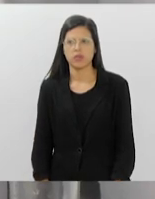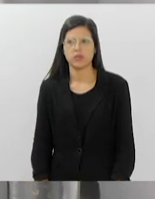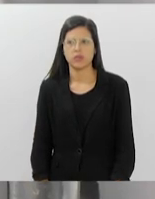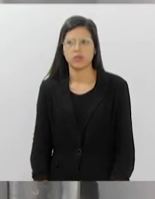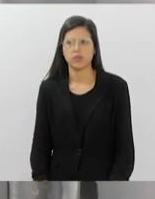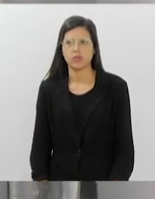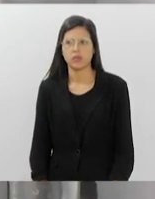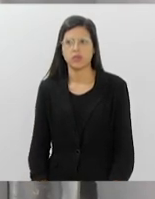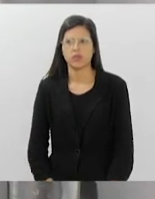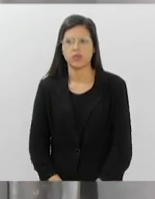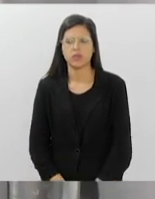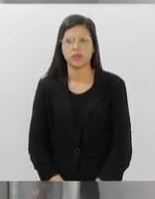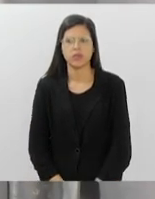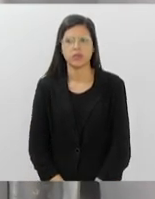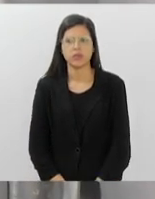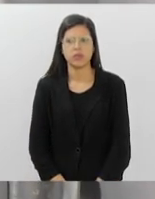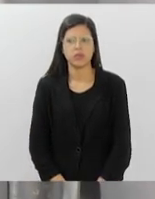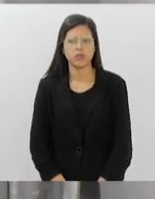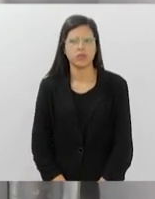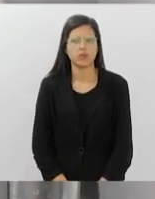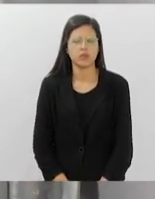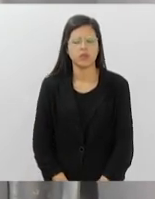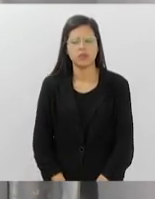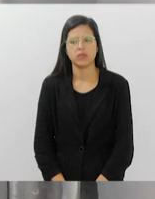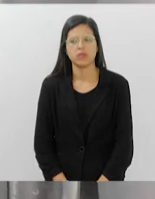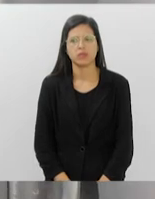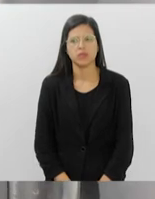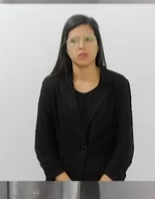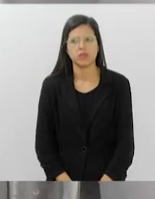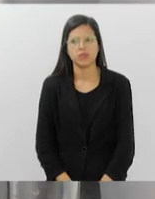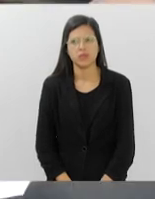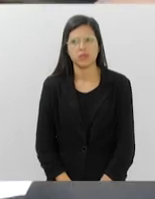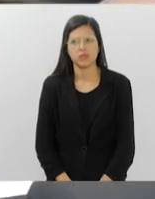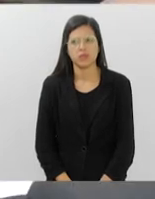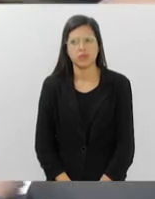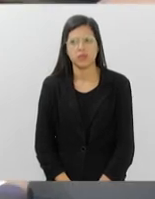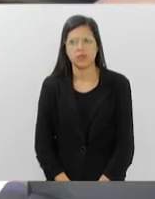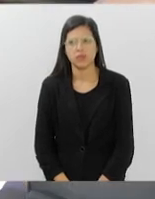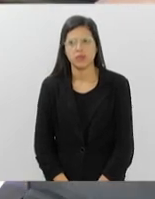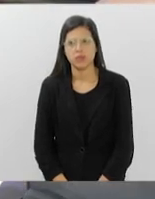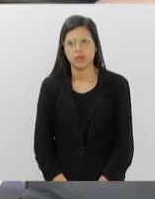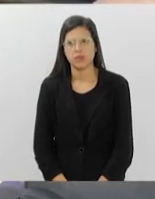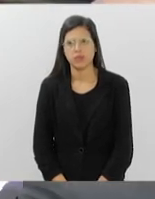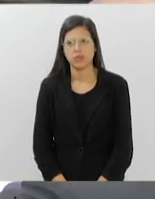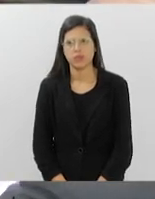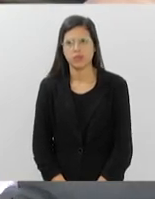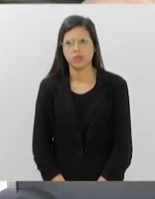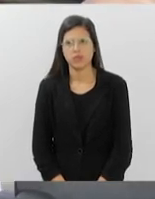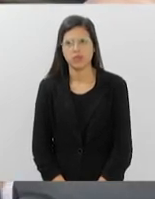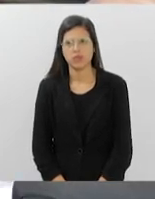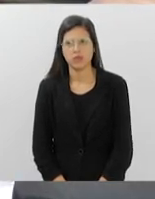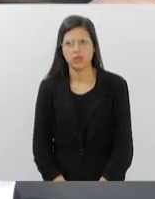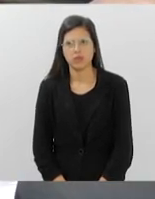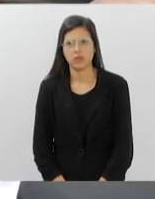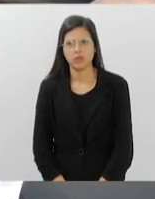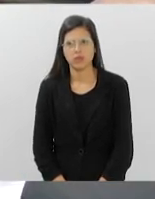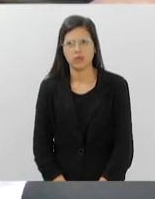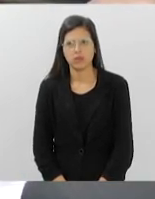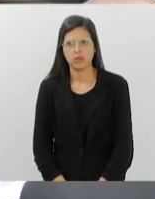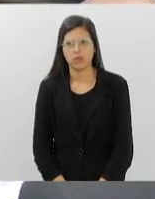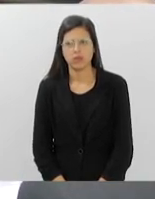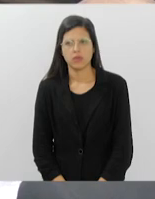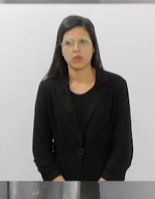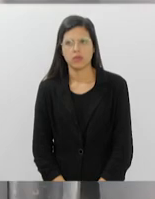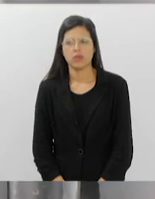Isso, 43. 46 retirado de pauta. Tá. Isso. Então,